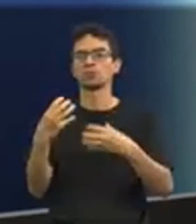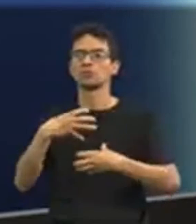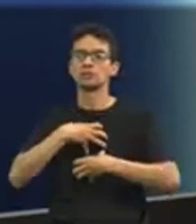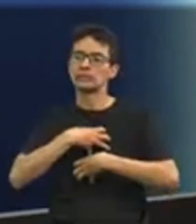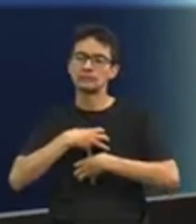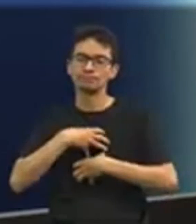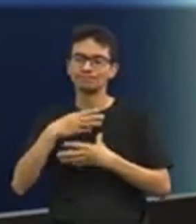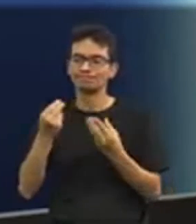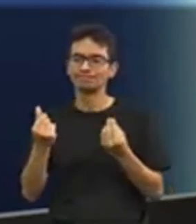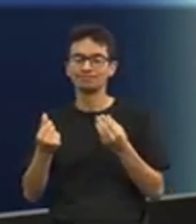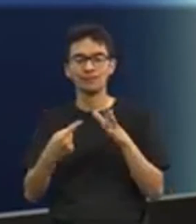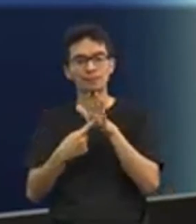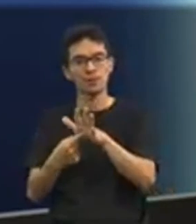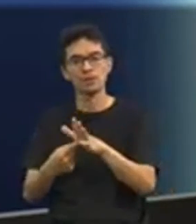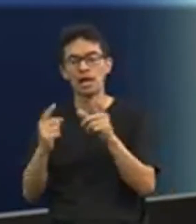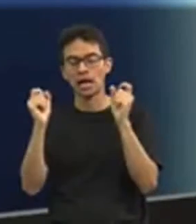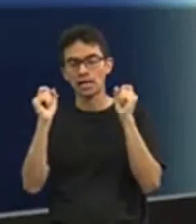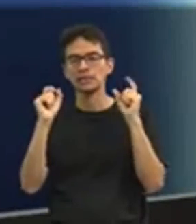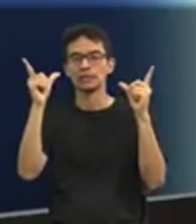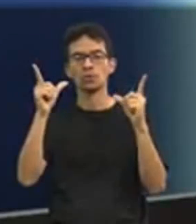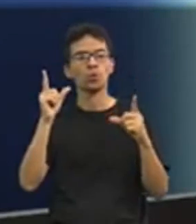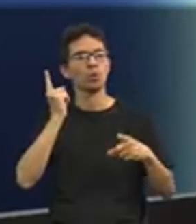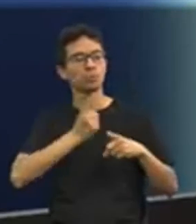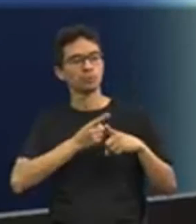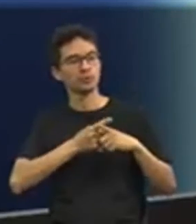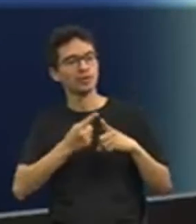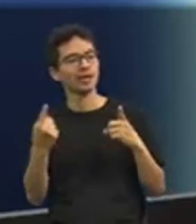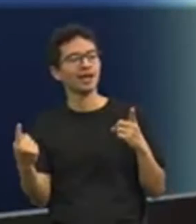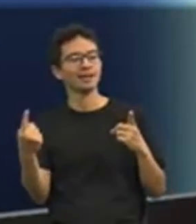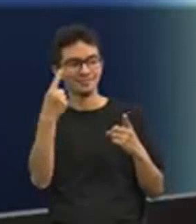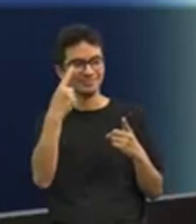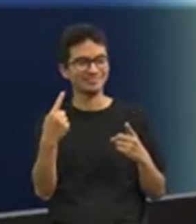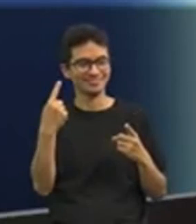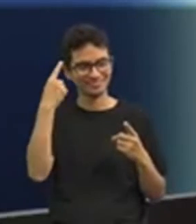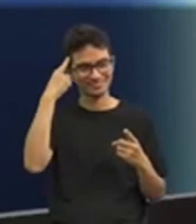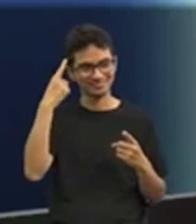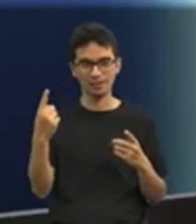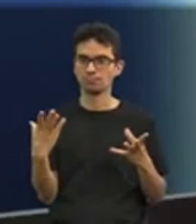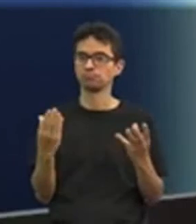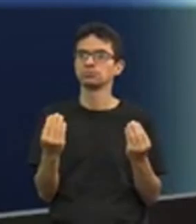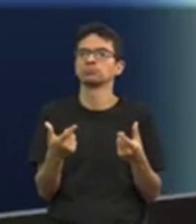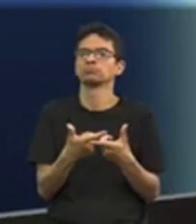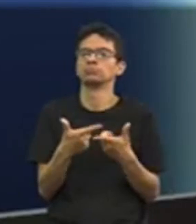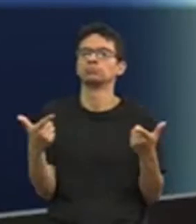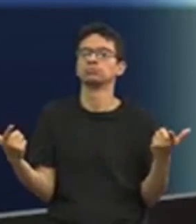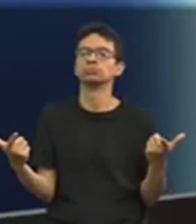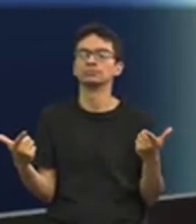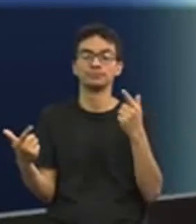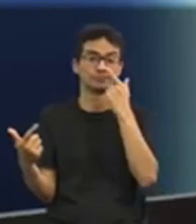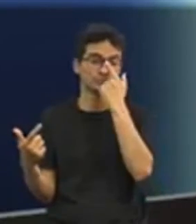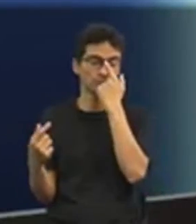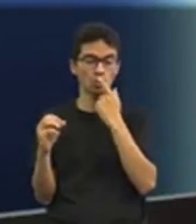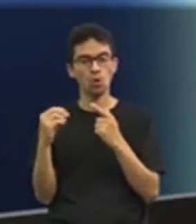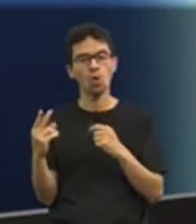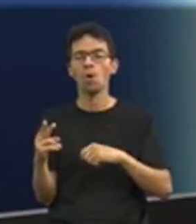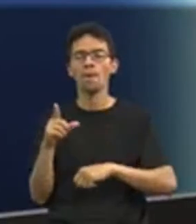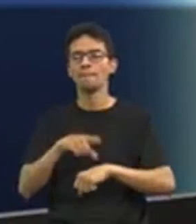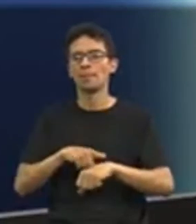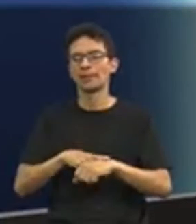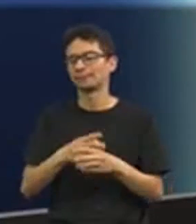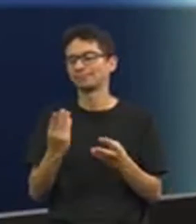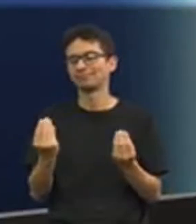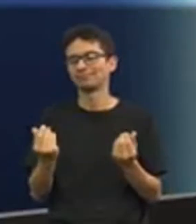e acabou chamando a atenção para aquela né aquele aquele exagero né aquele momento ali